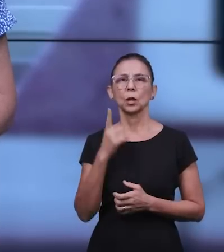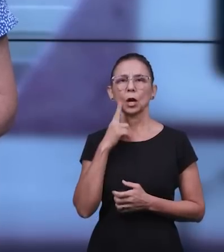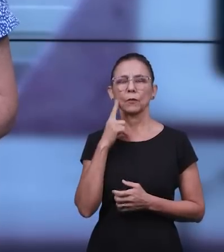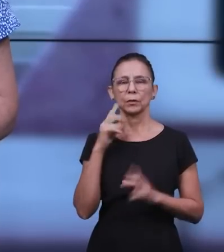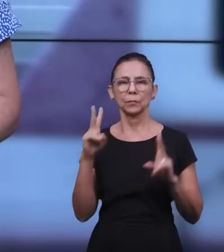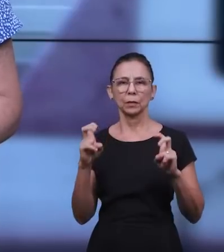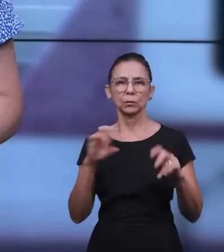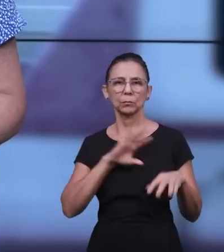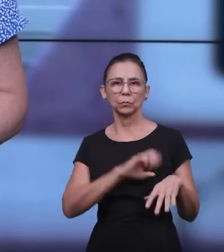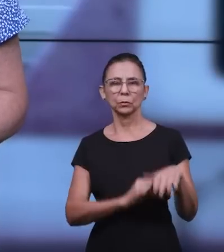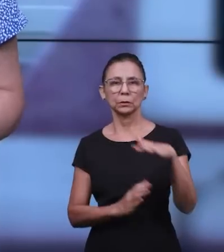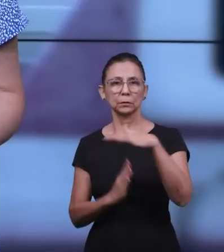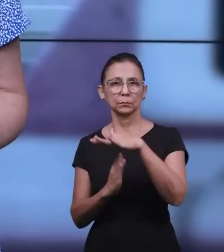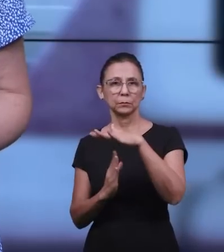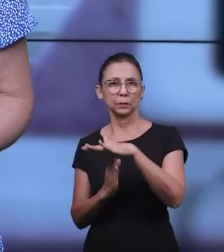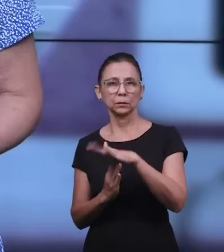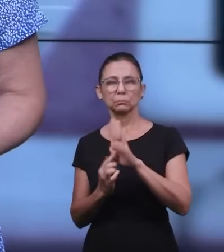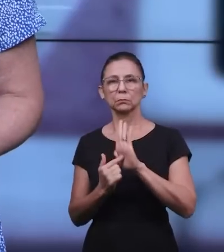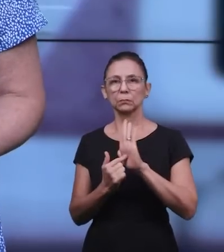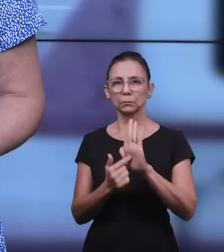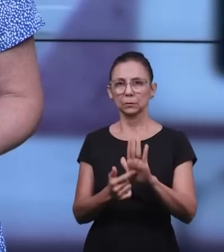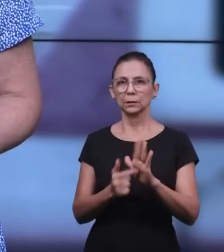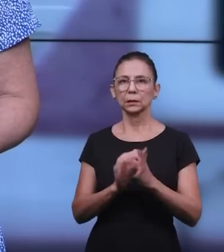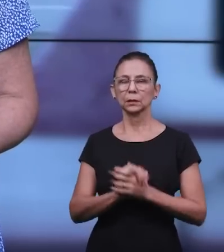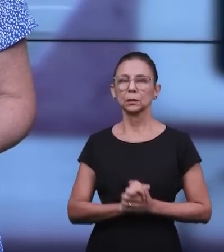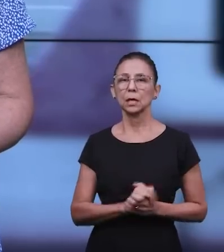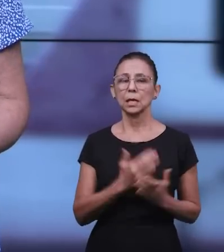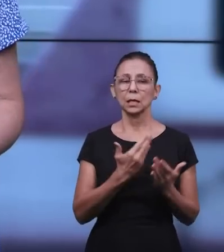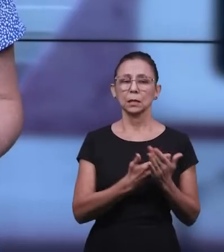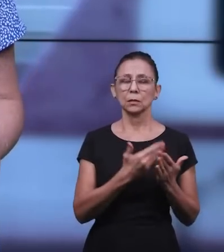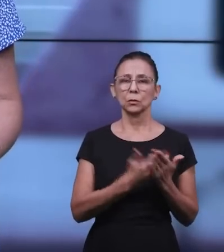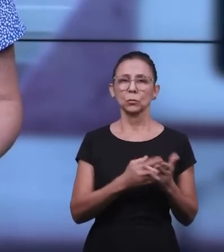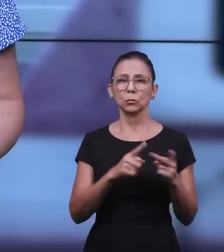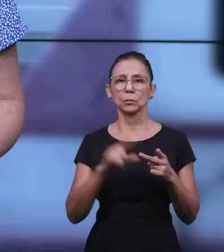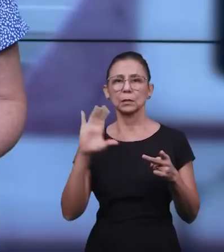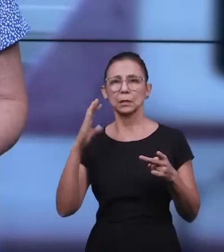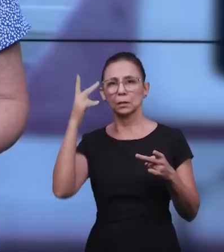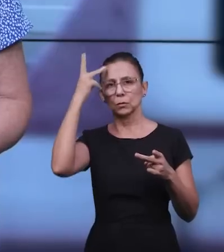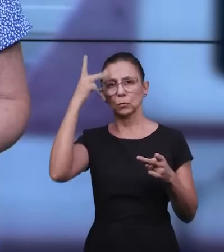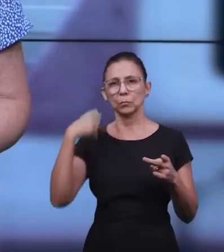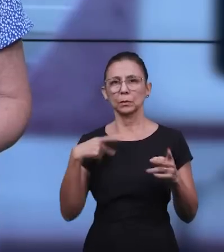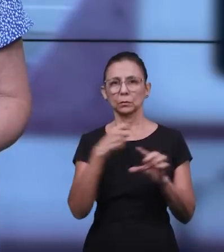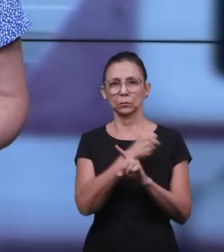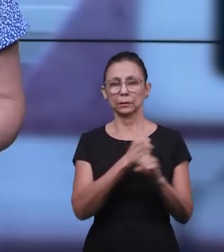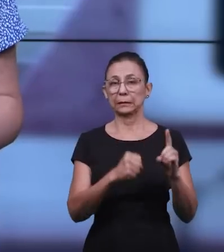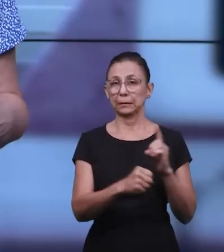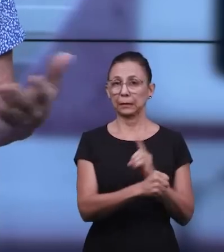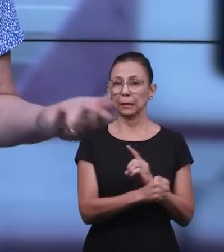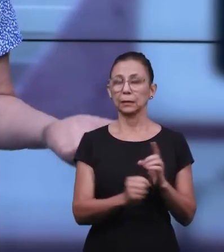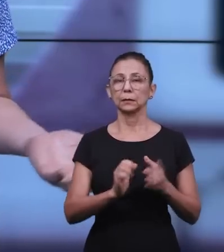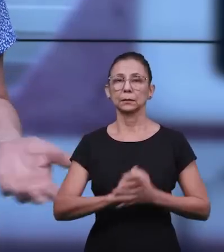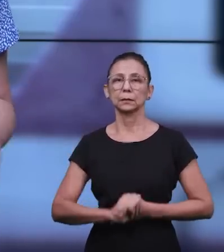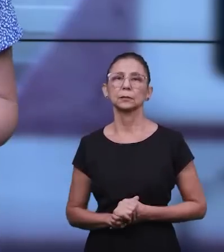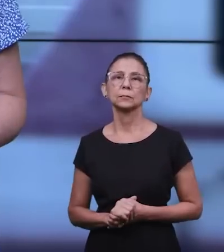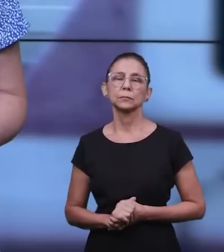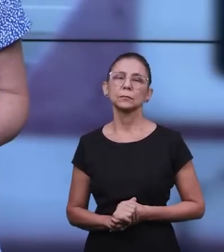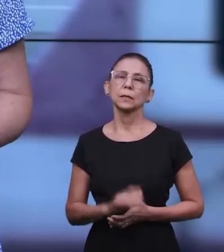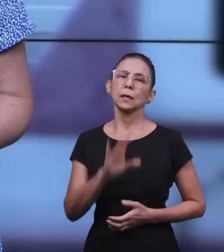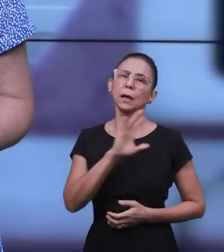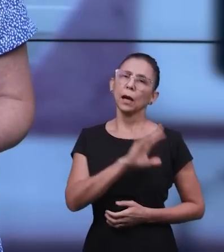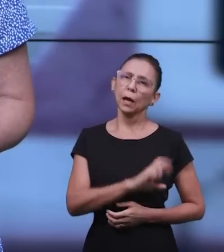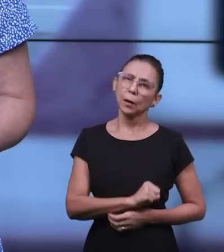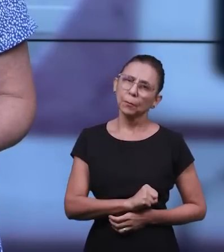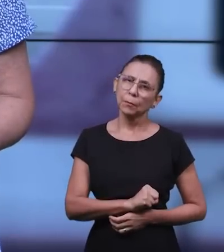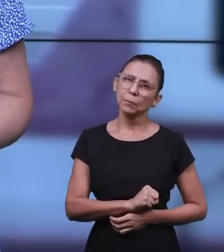tema amor e limite e mostramos a partir dos estudos das ciências humanas e sociais que, tanto quanto amar,